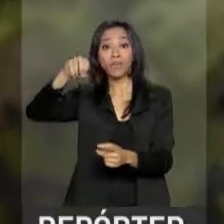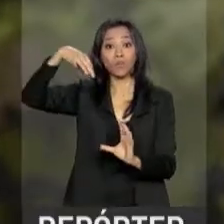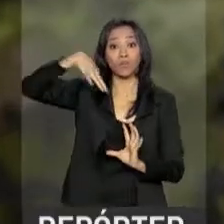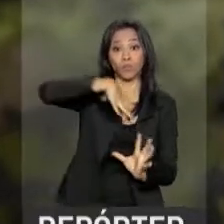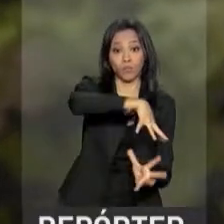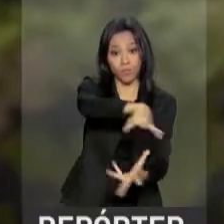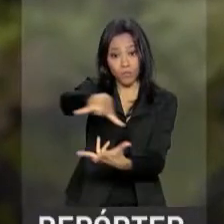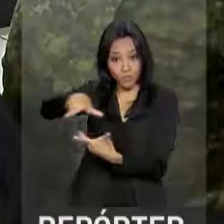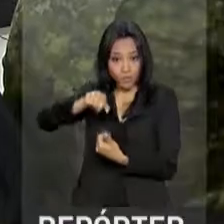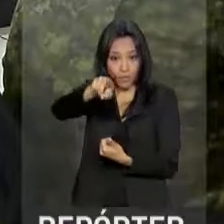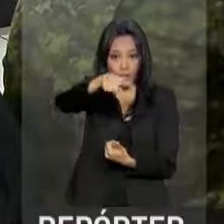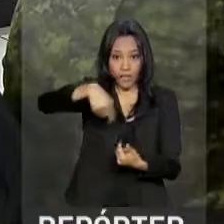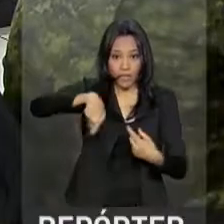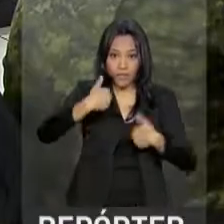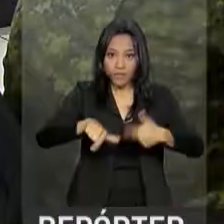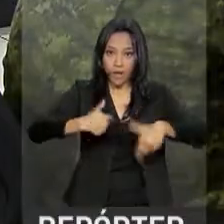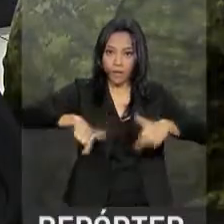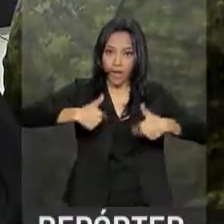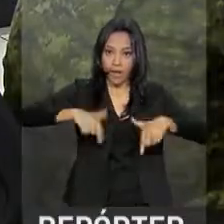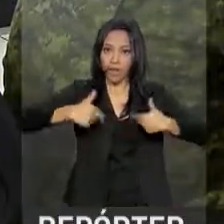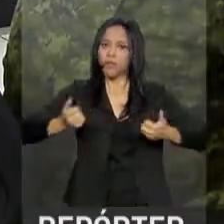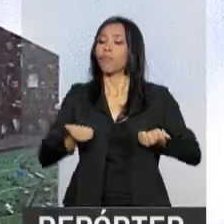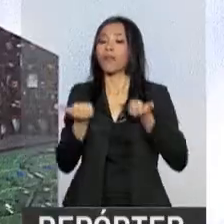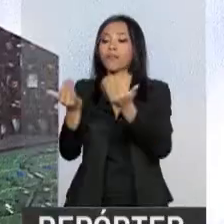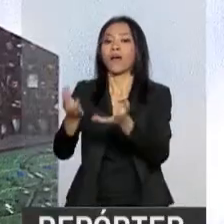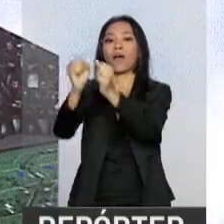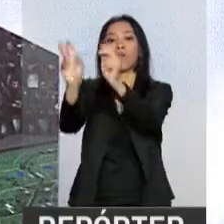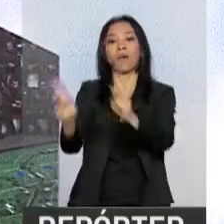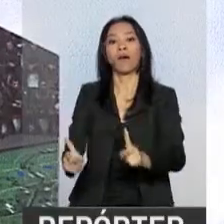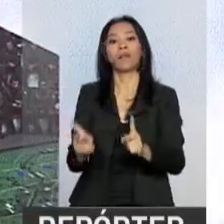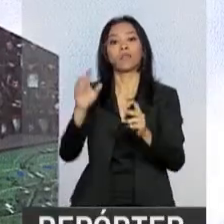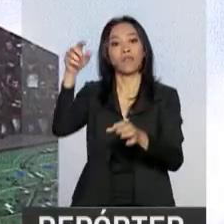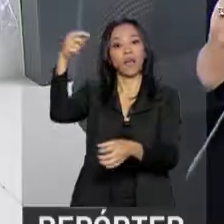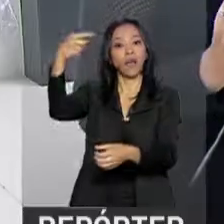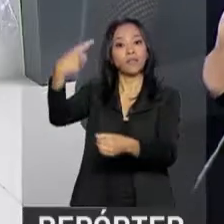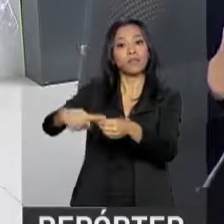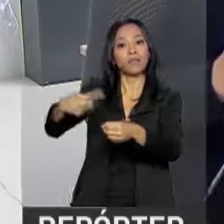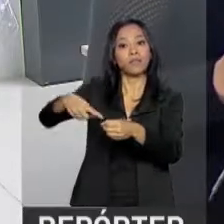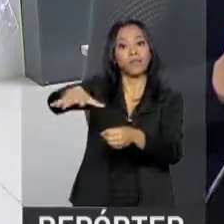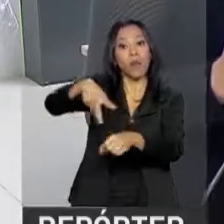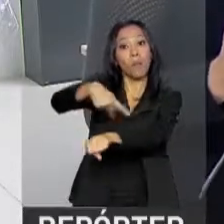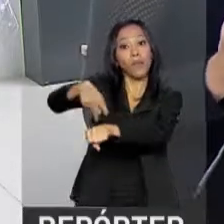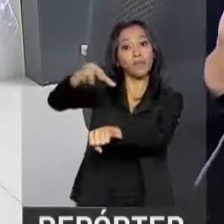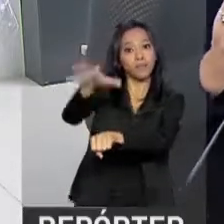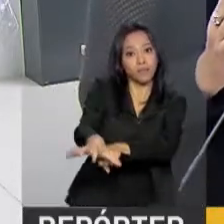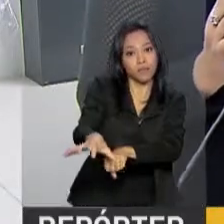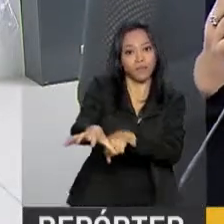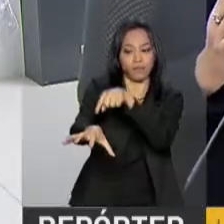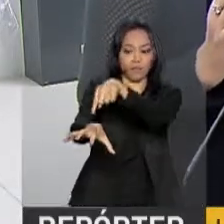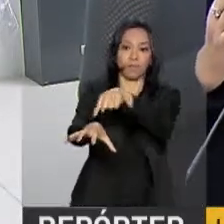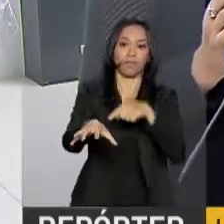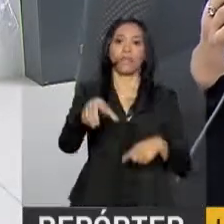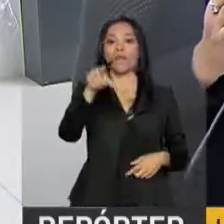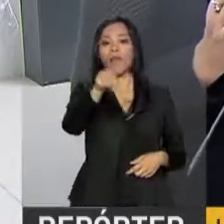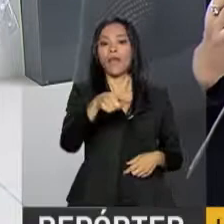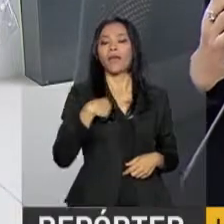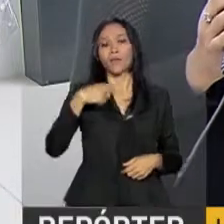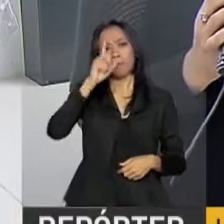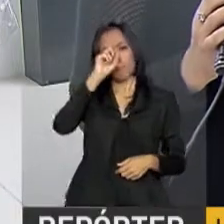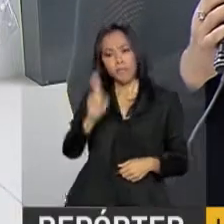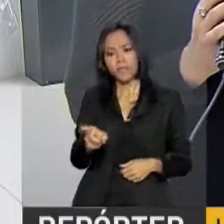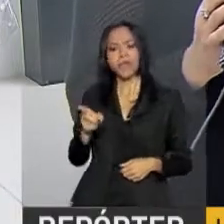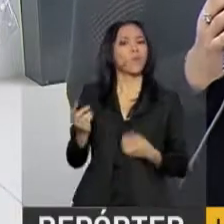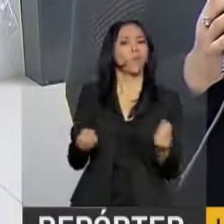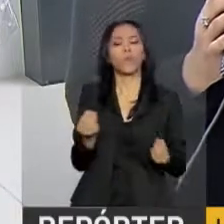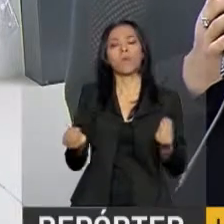trabalhando para devolver a normalidade à boca lend a missão do brasil em boca além de a comandar a operação de